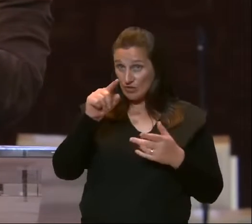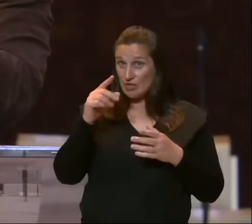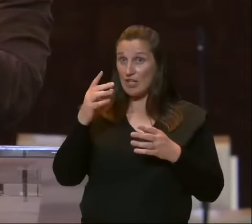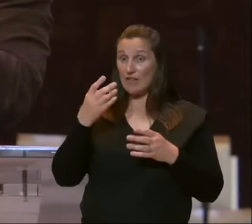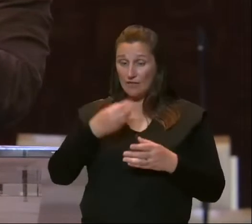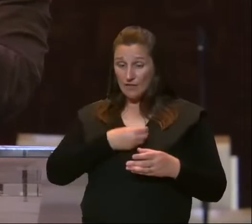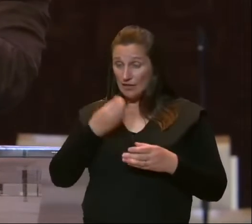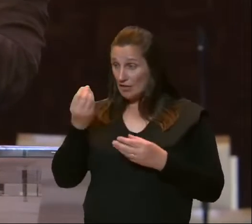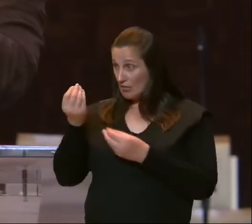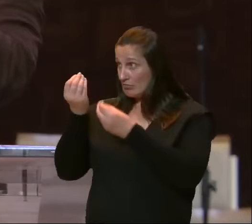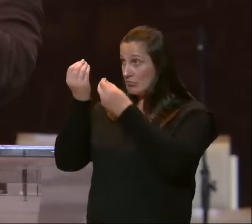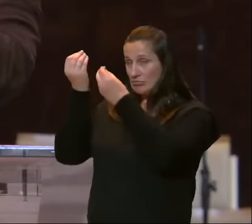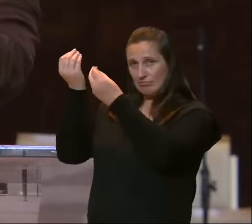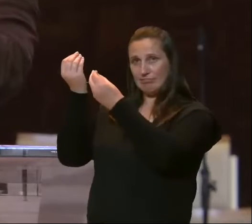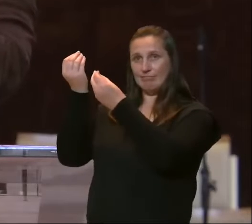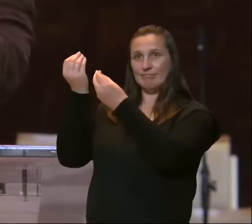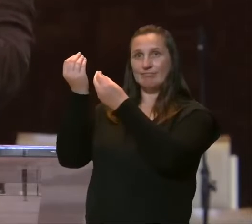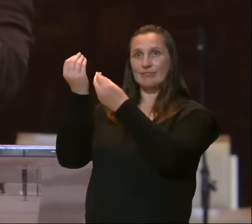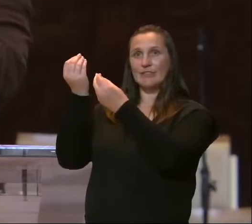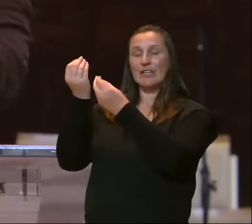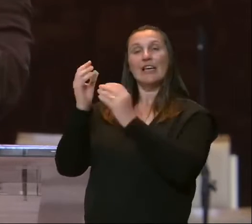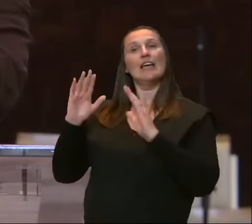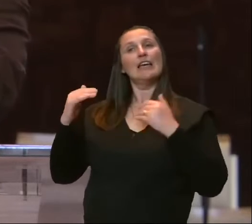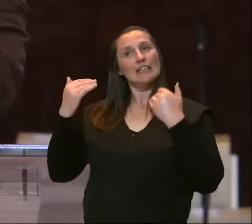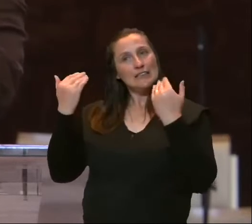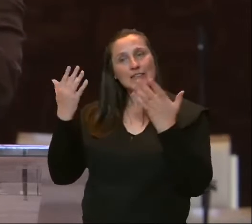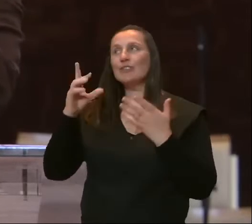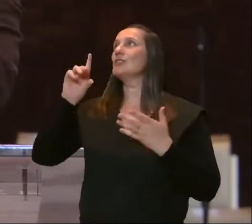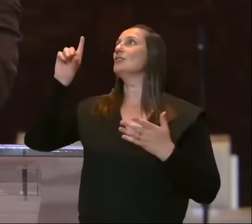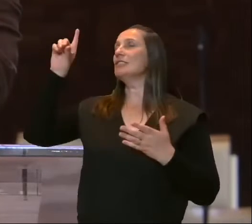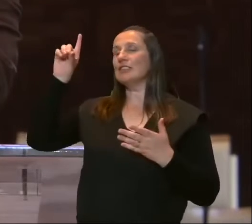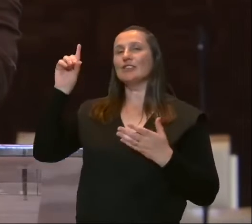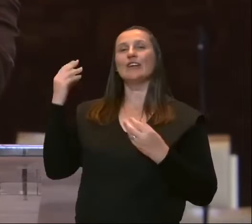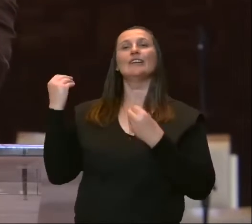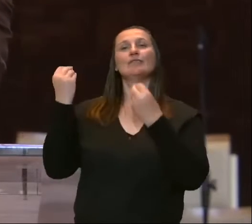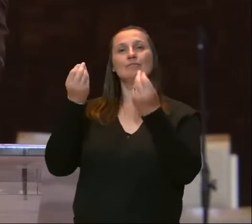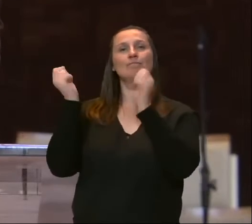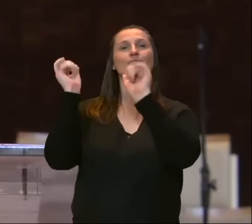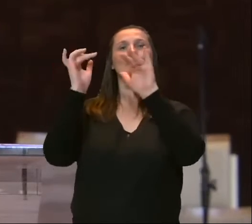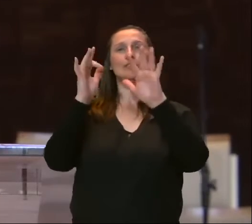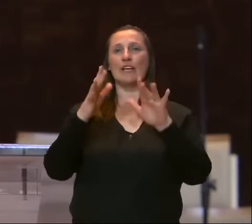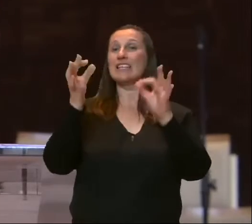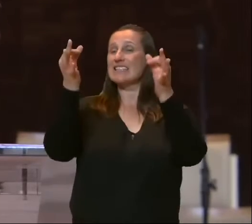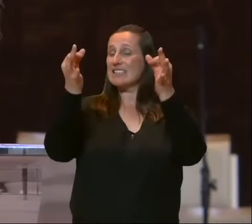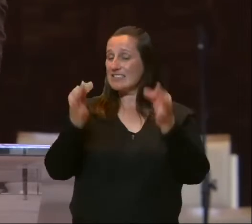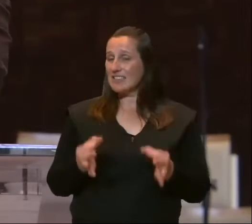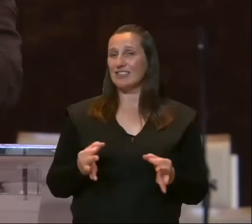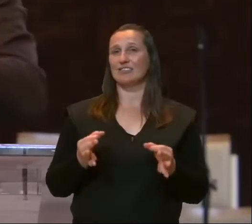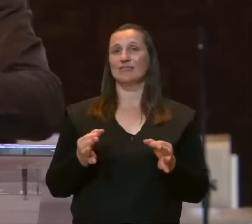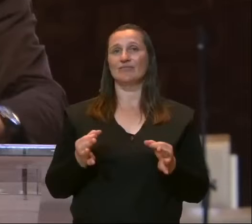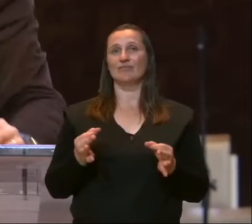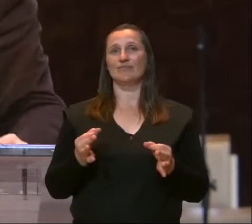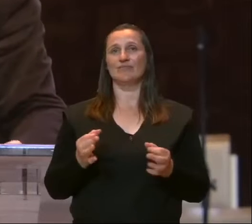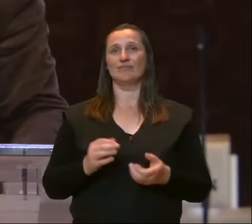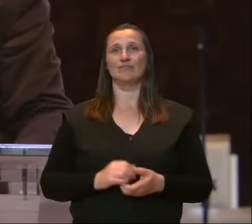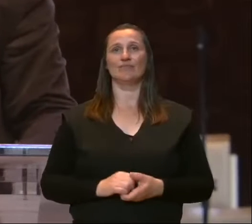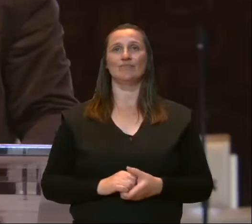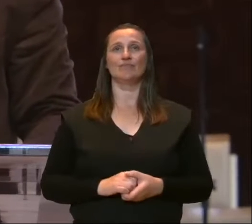tua vida, a provisão do Senhor vai chegar para você, ela é certa.